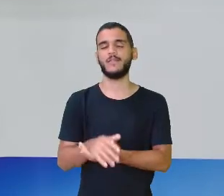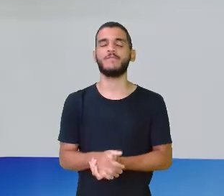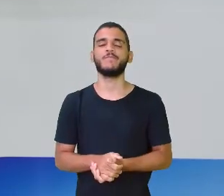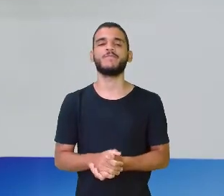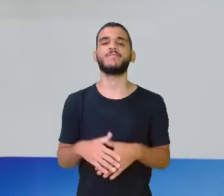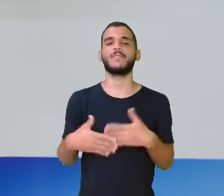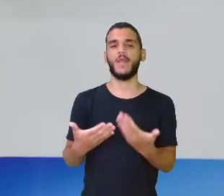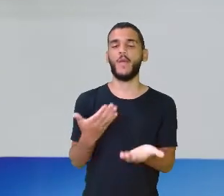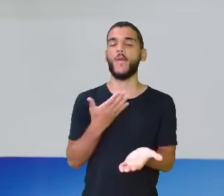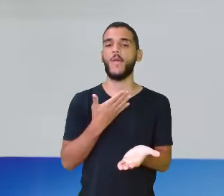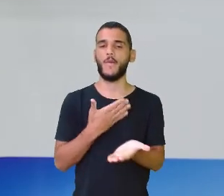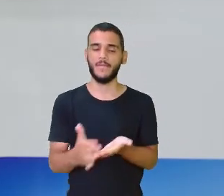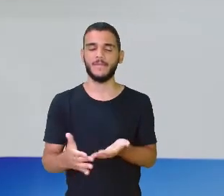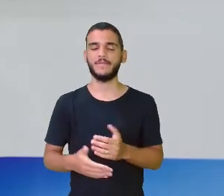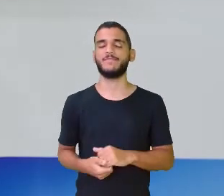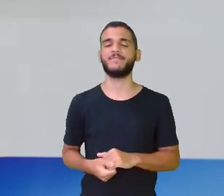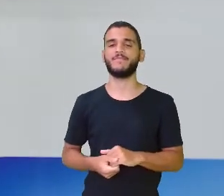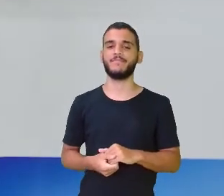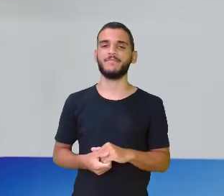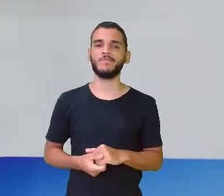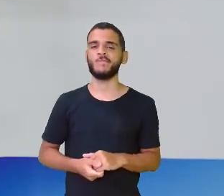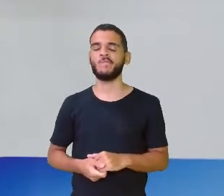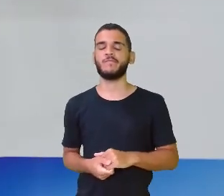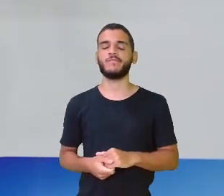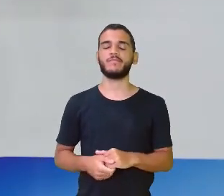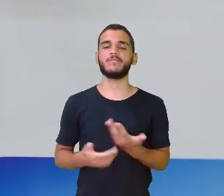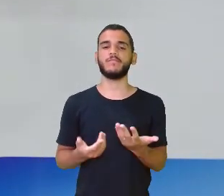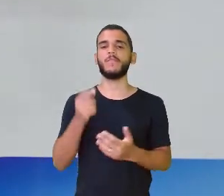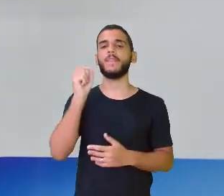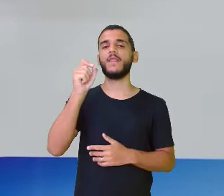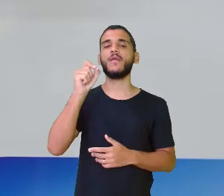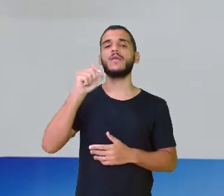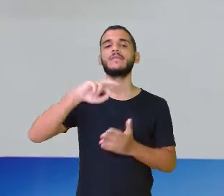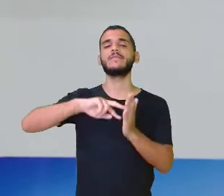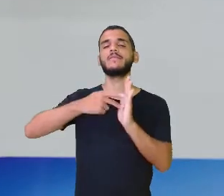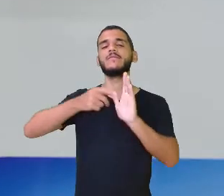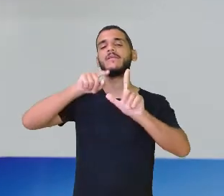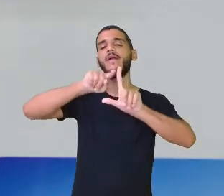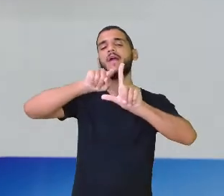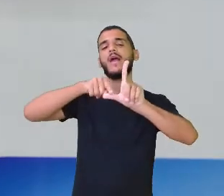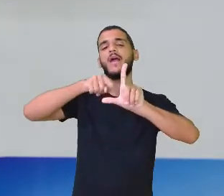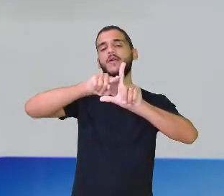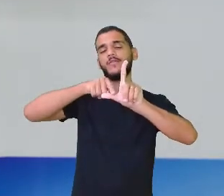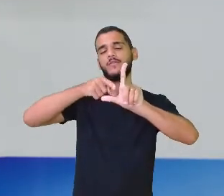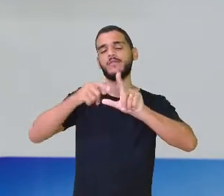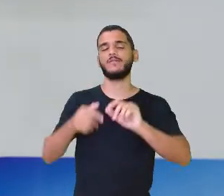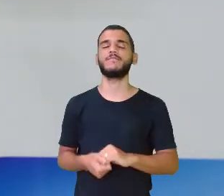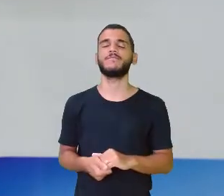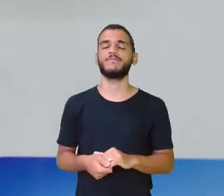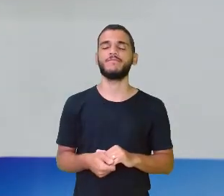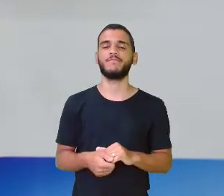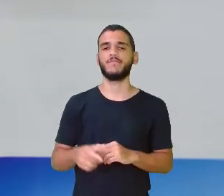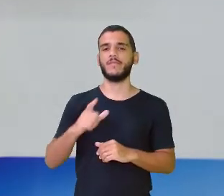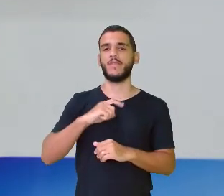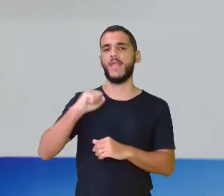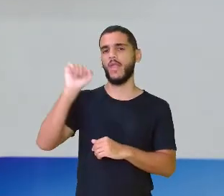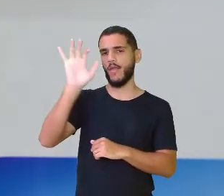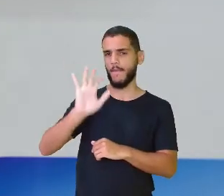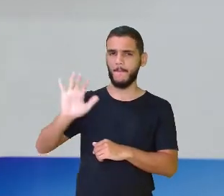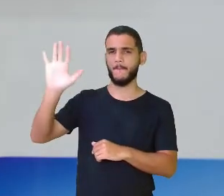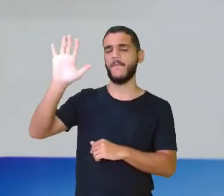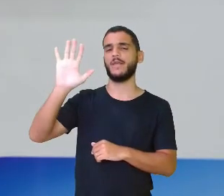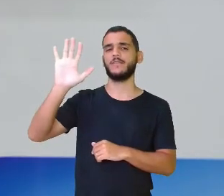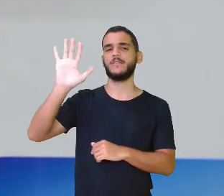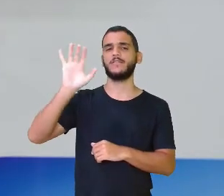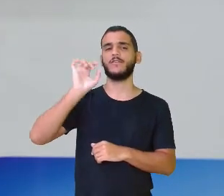Vamos começar a nossa aula. O que são ângulos? Aí eu já tenho uma imagem clara de